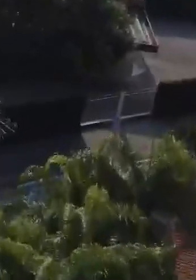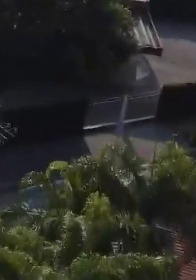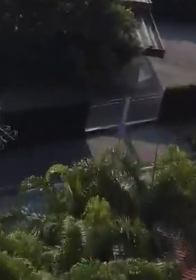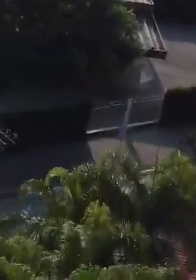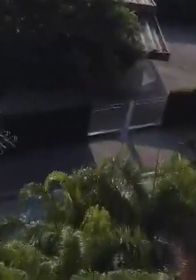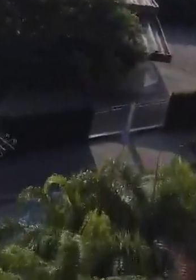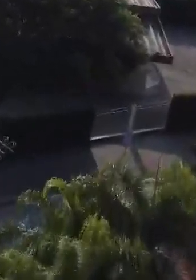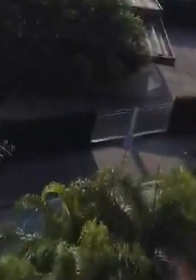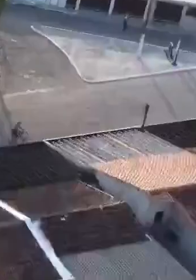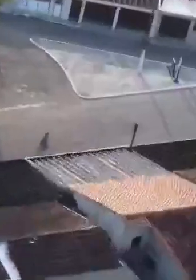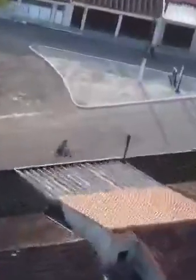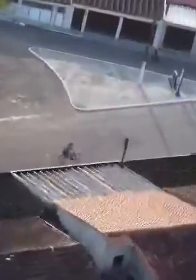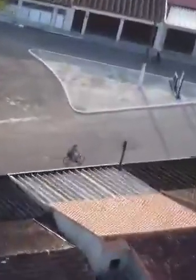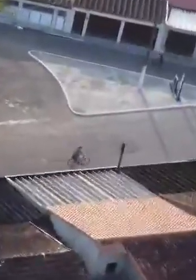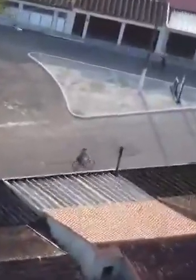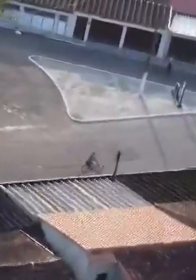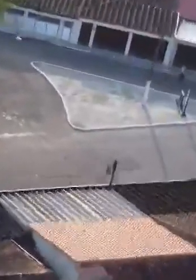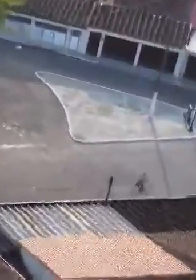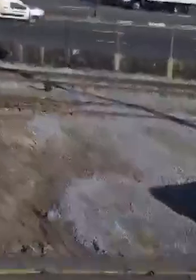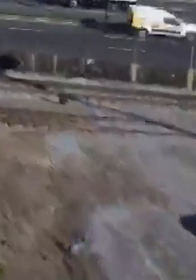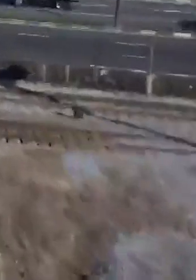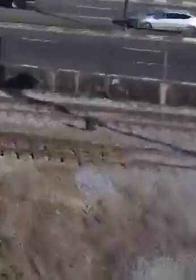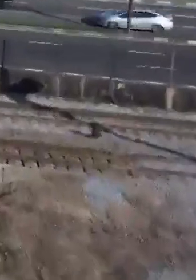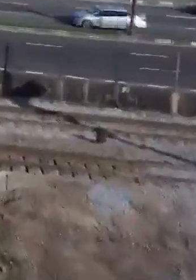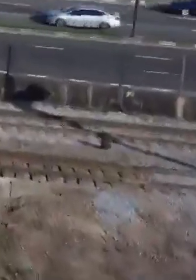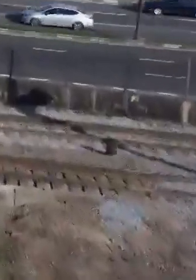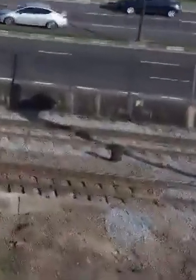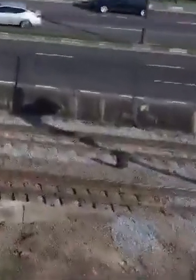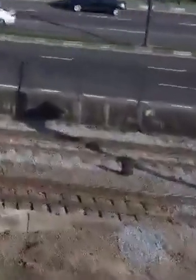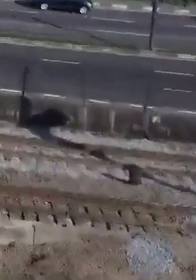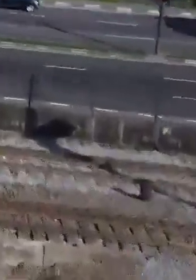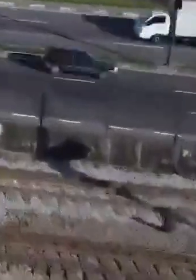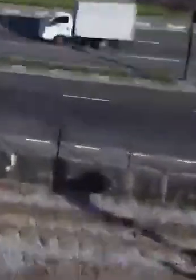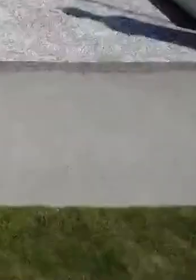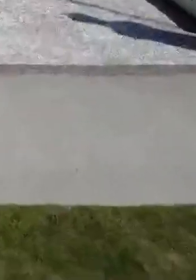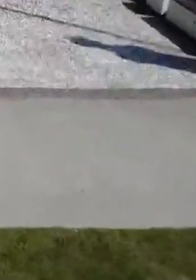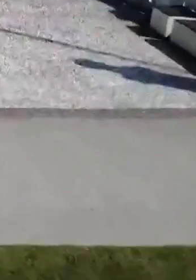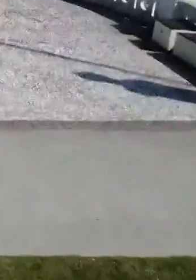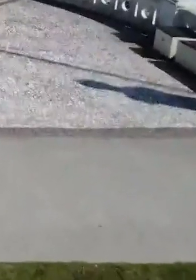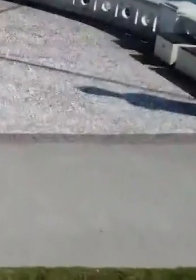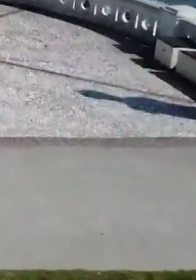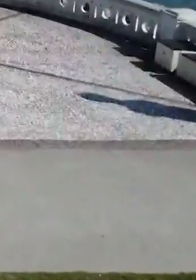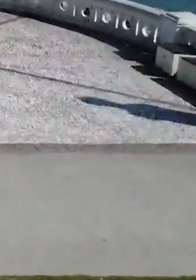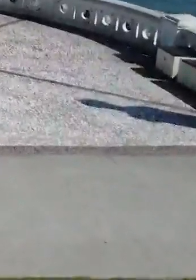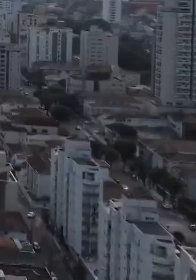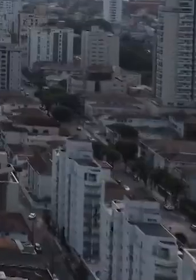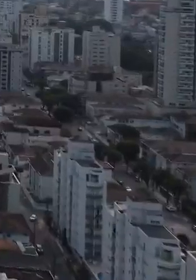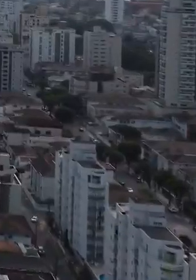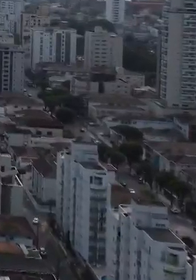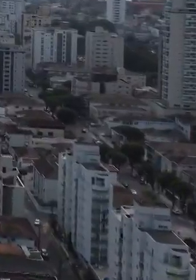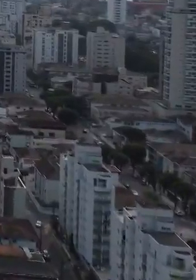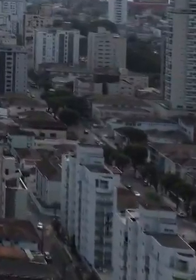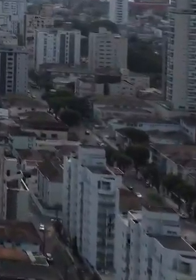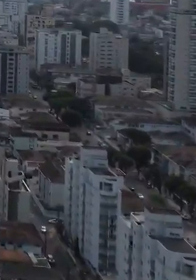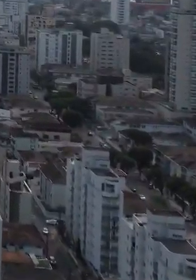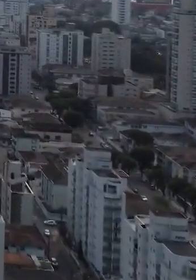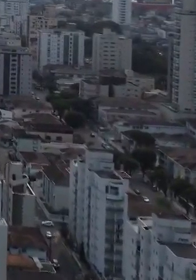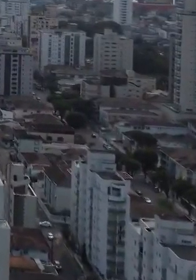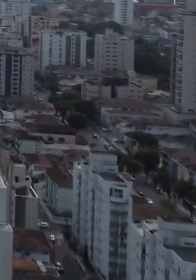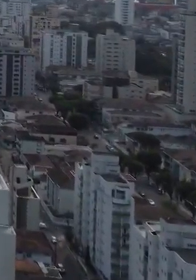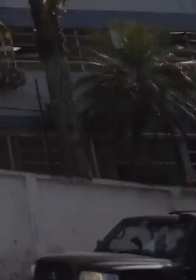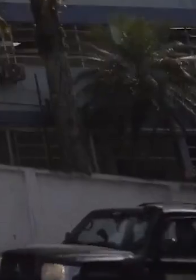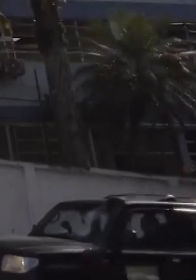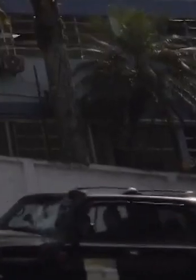uma delas há um futuro a ser construído. Futuro que a Thelma mostrou durante a campanha, com soluções em